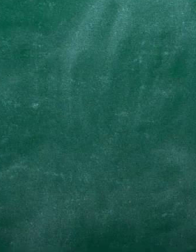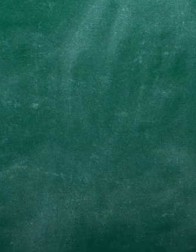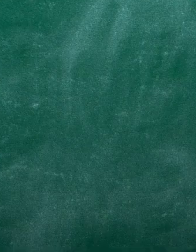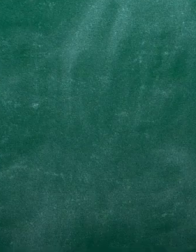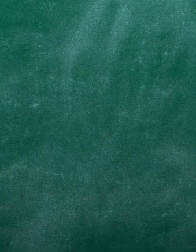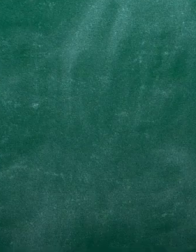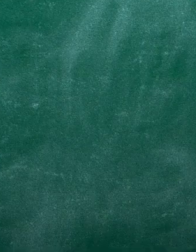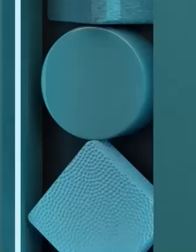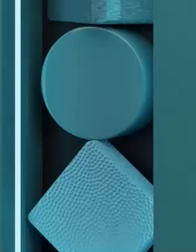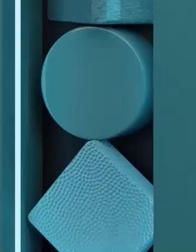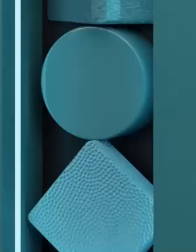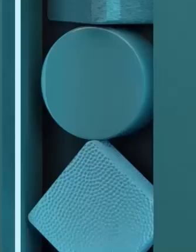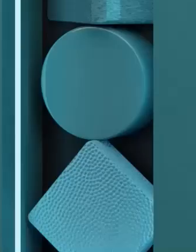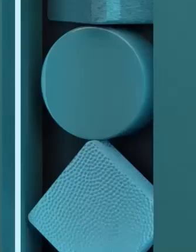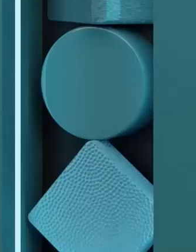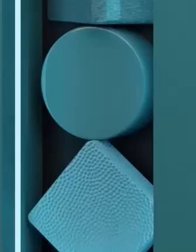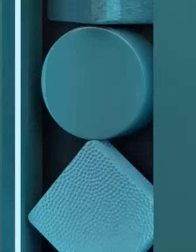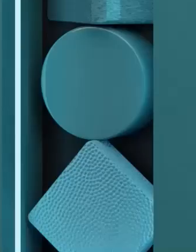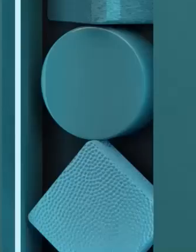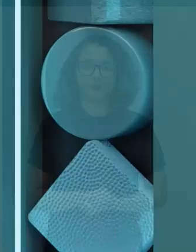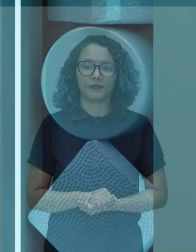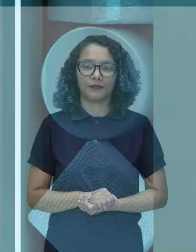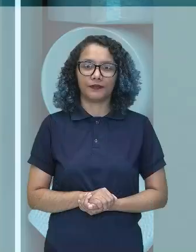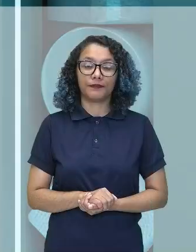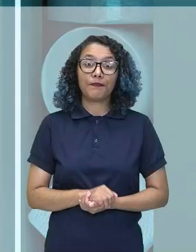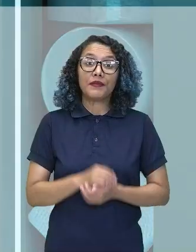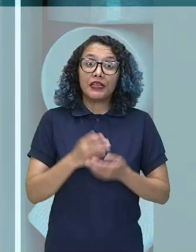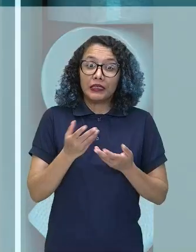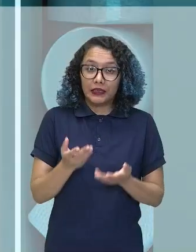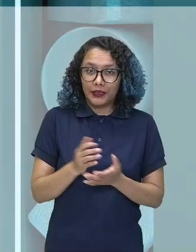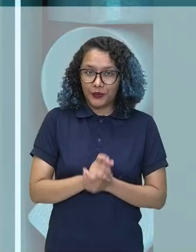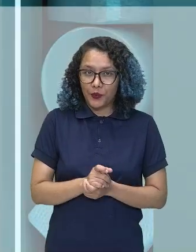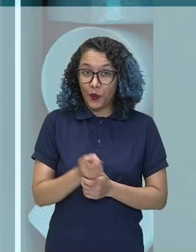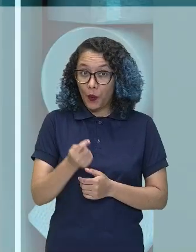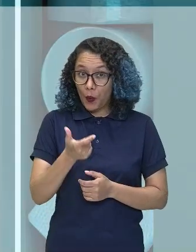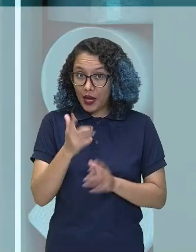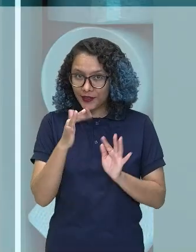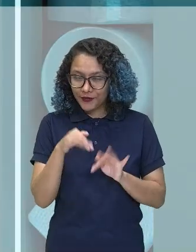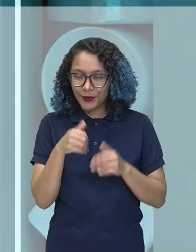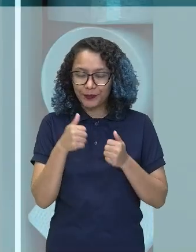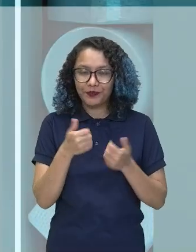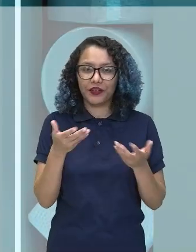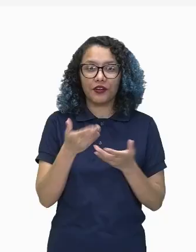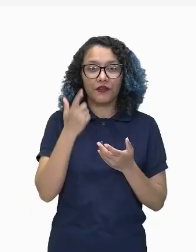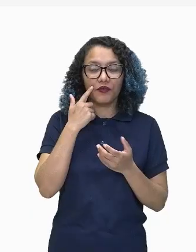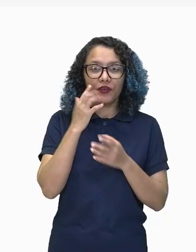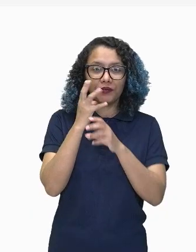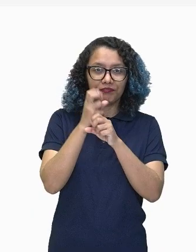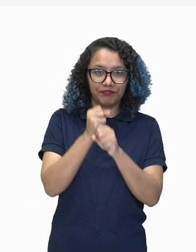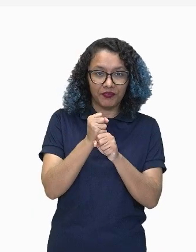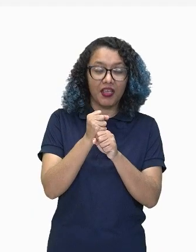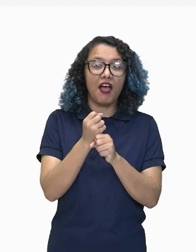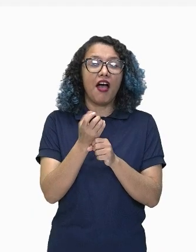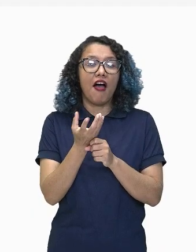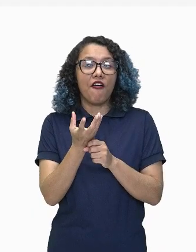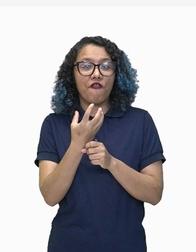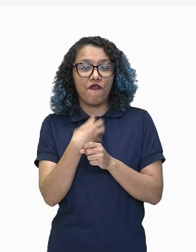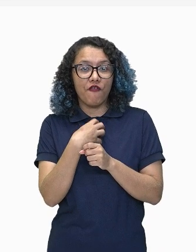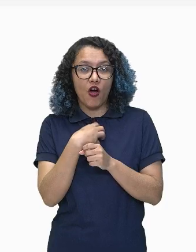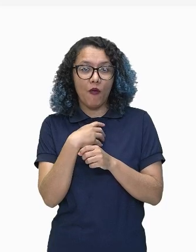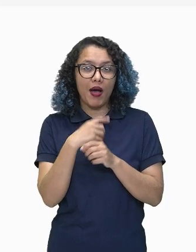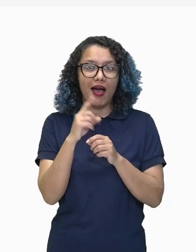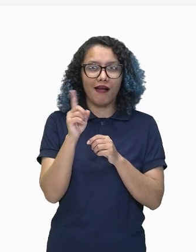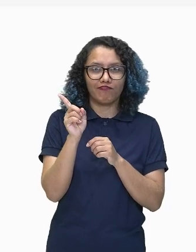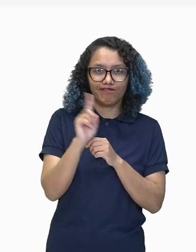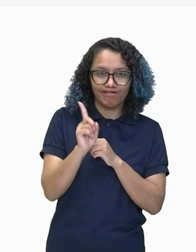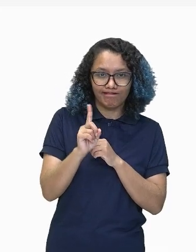Eles têm. Já caminhando para o final da nossa revisão, agora vamos relembrar as negativas com not. Então você tem